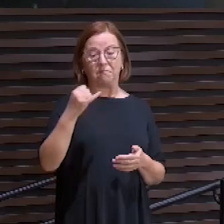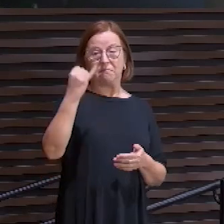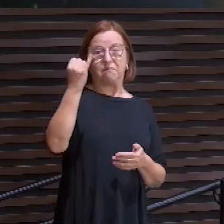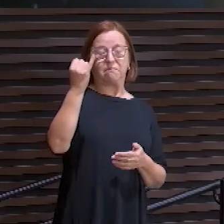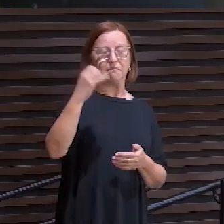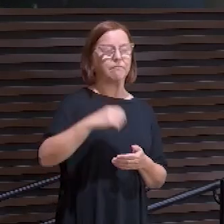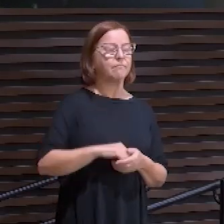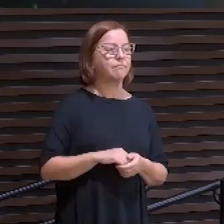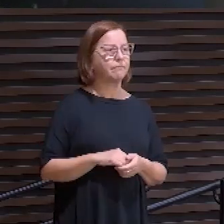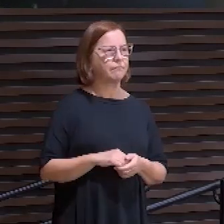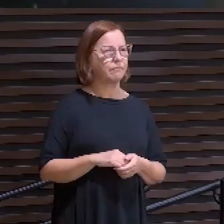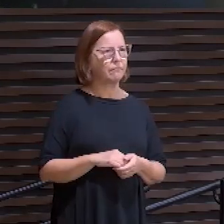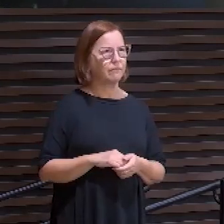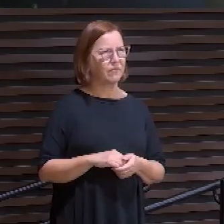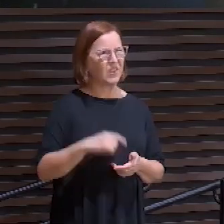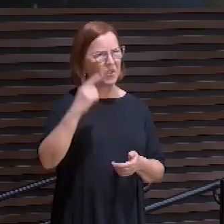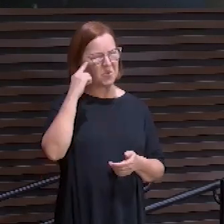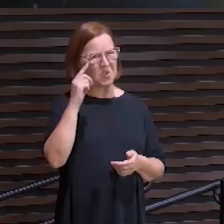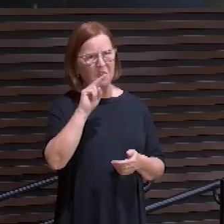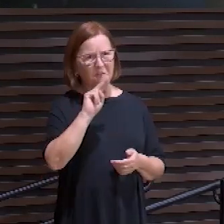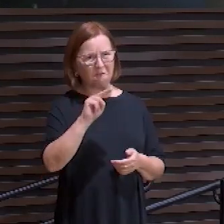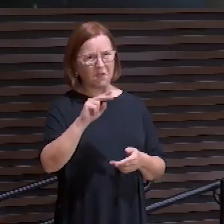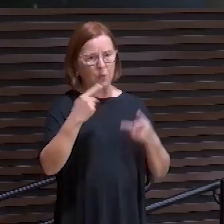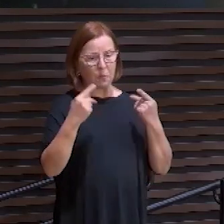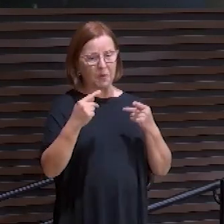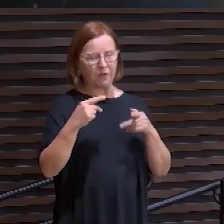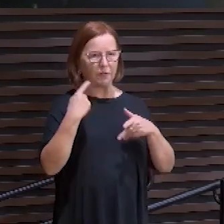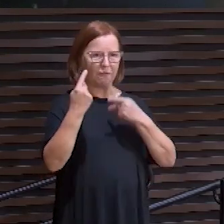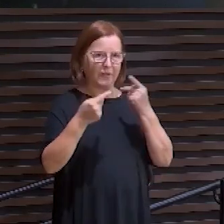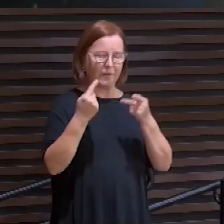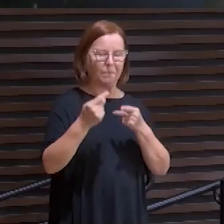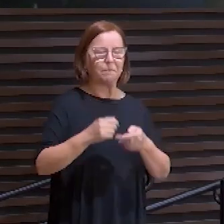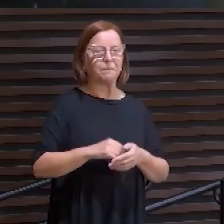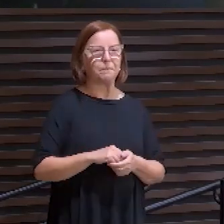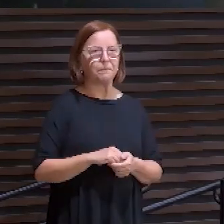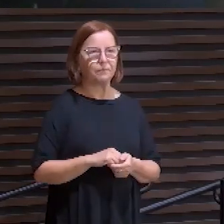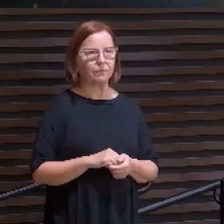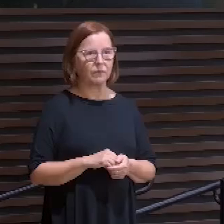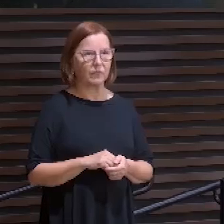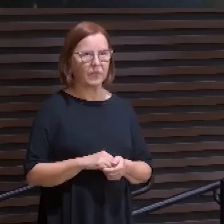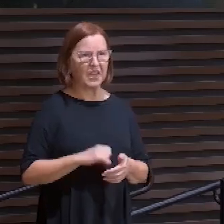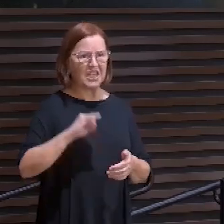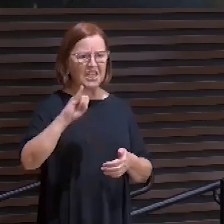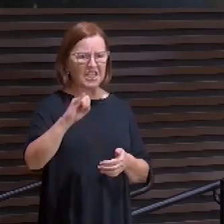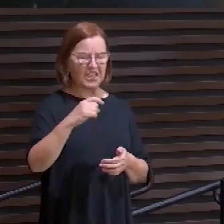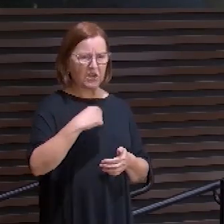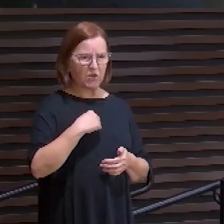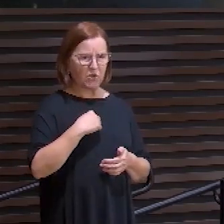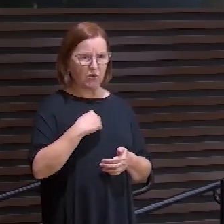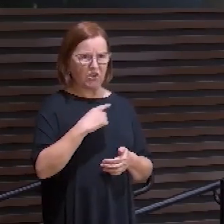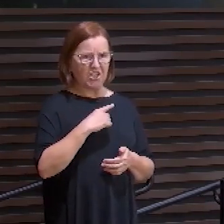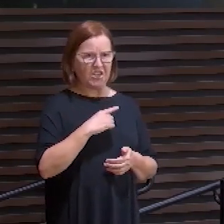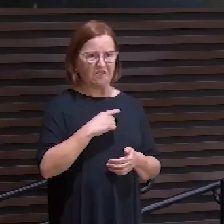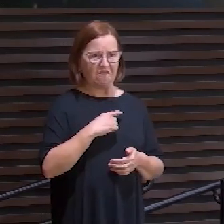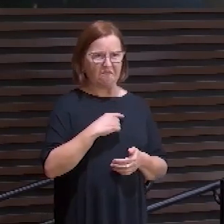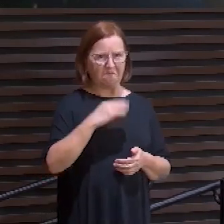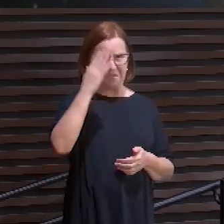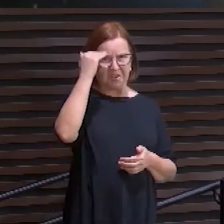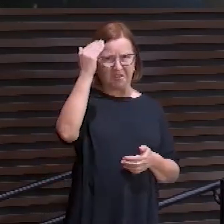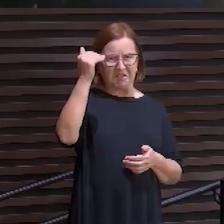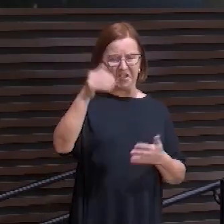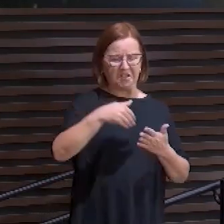Uma vez eu ouvi um pregador dizer assim: se eu tiver êxito em todos os